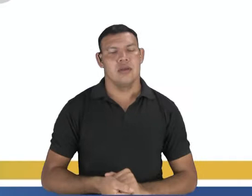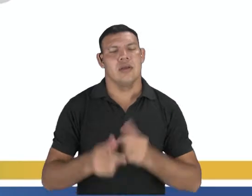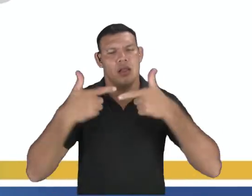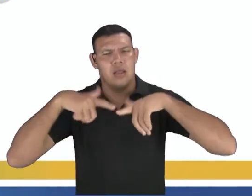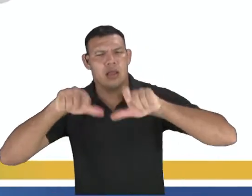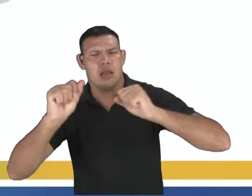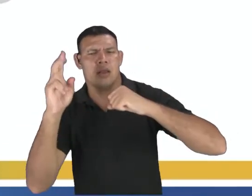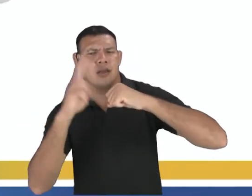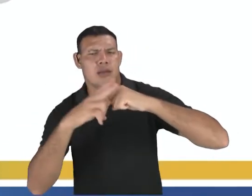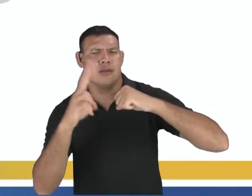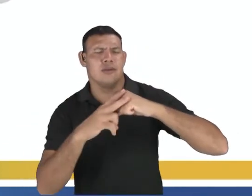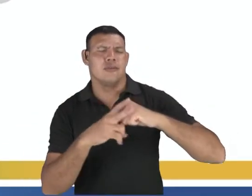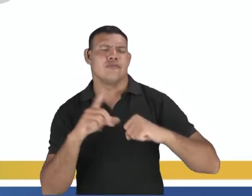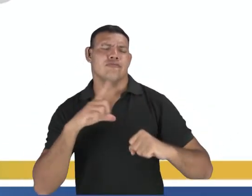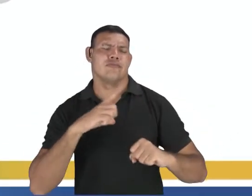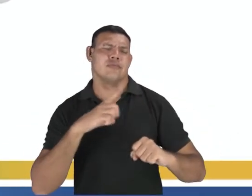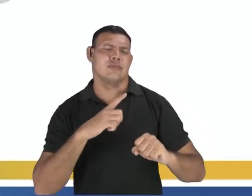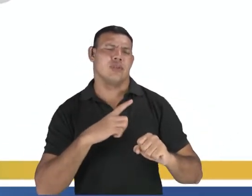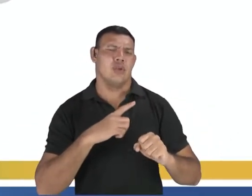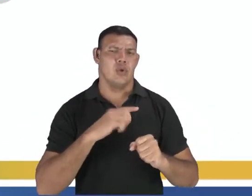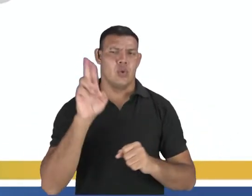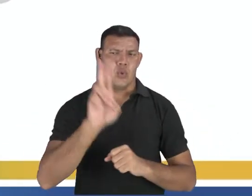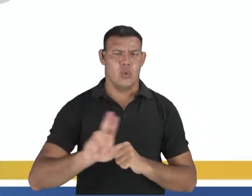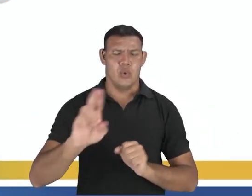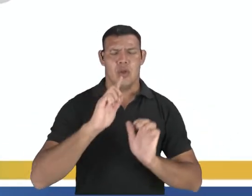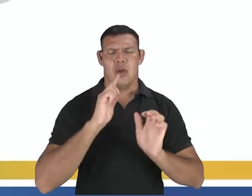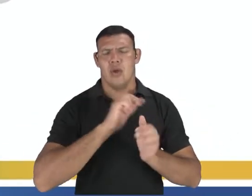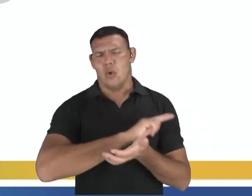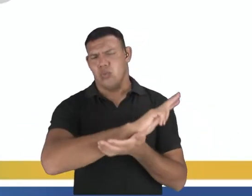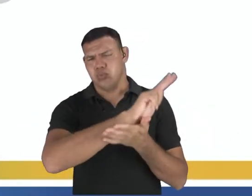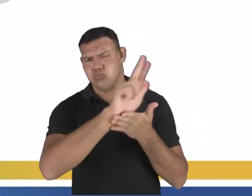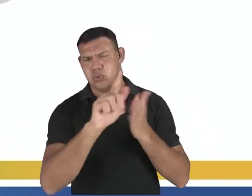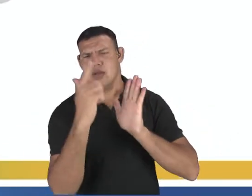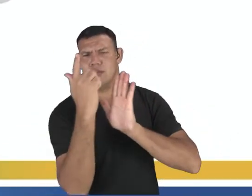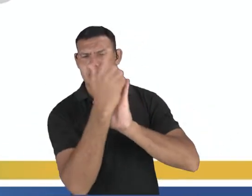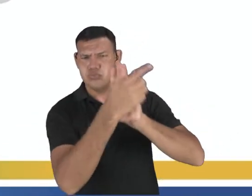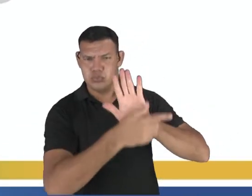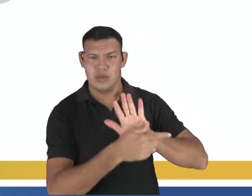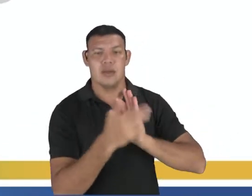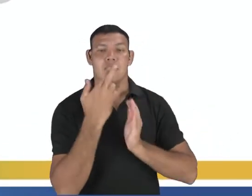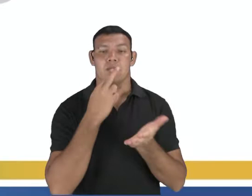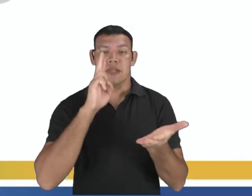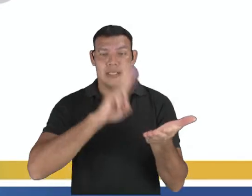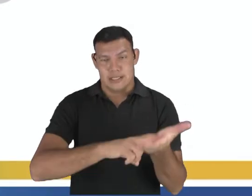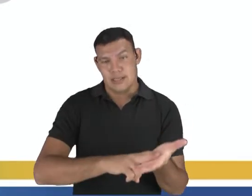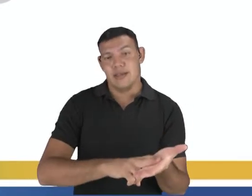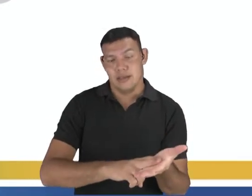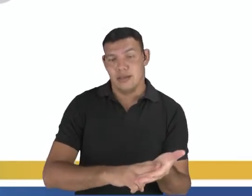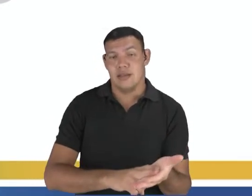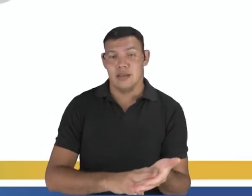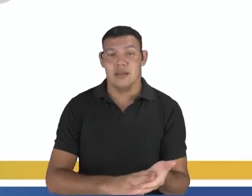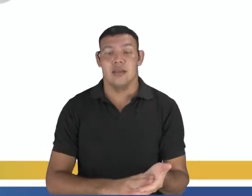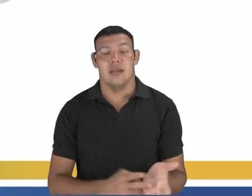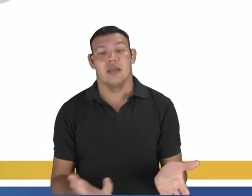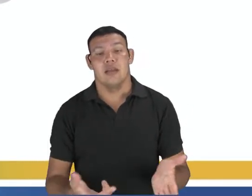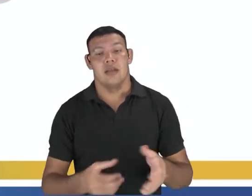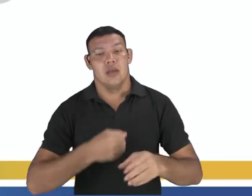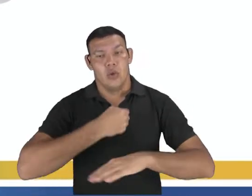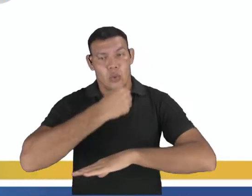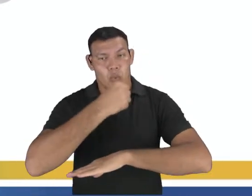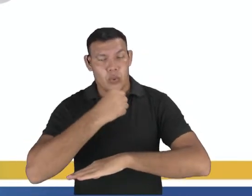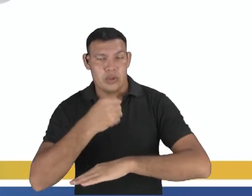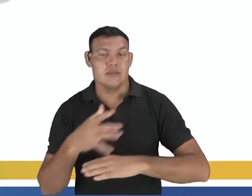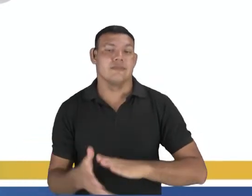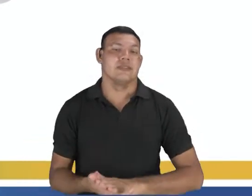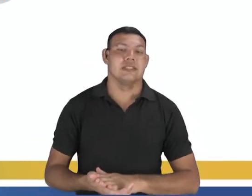em diversos gêneros e em diversas situações. Na carta, no bilhete, no jornal, nos sites, no livro, no diálogo, na entrevista,